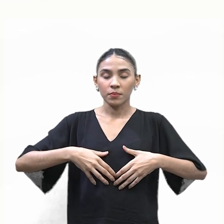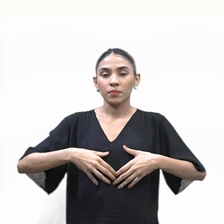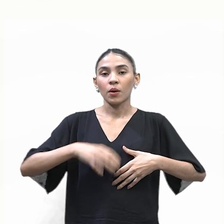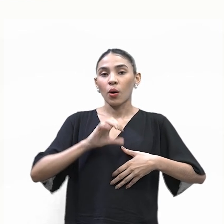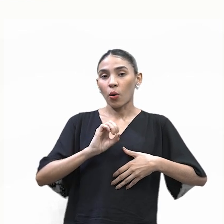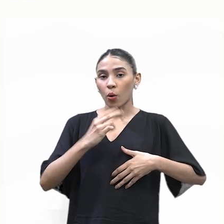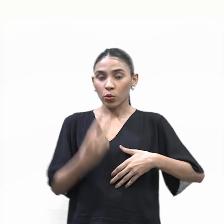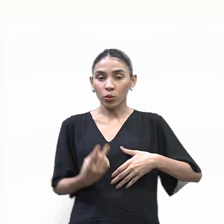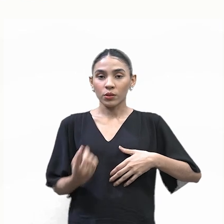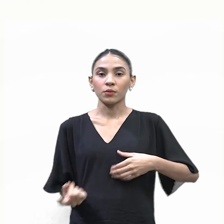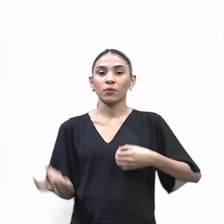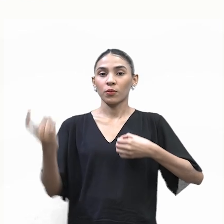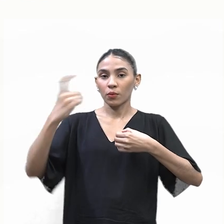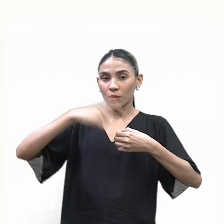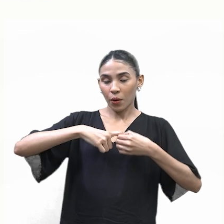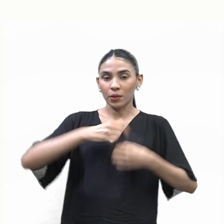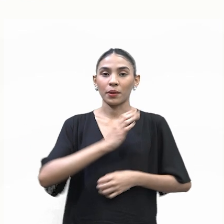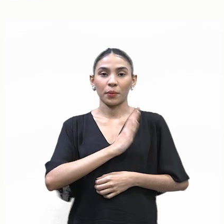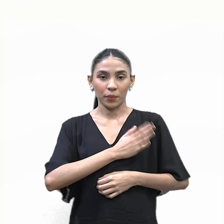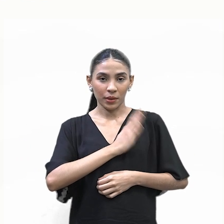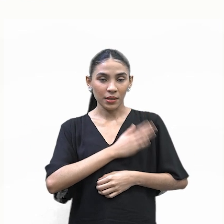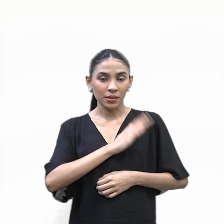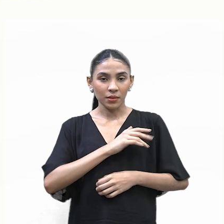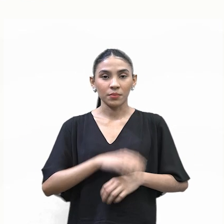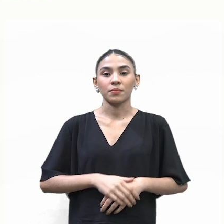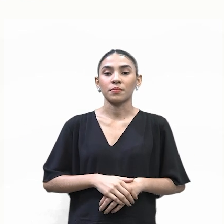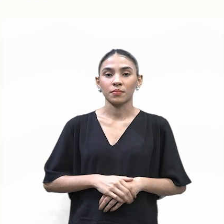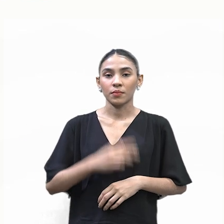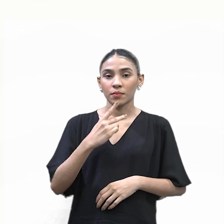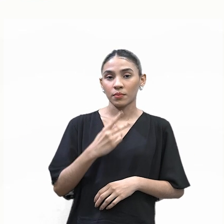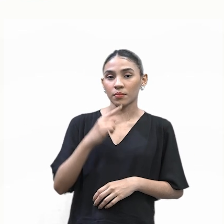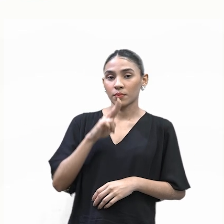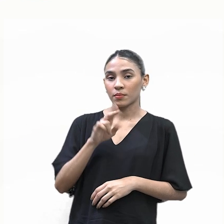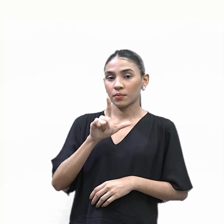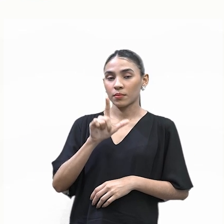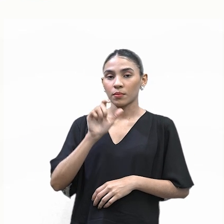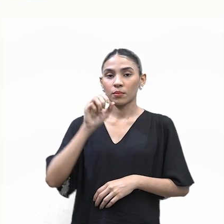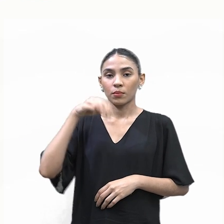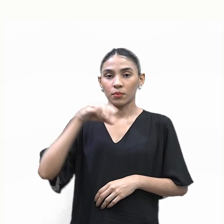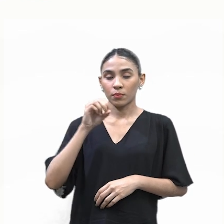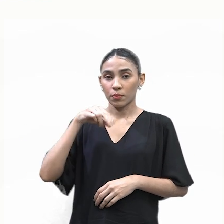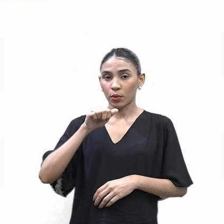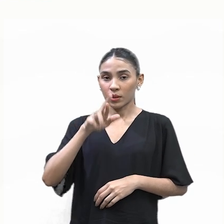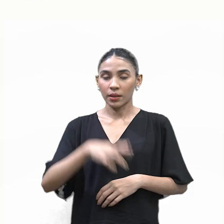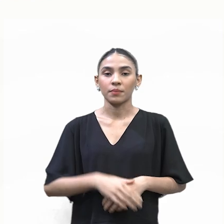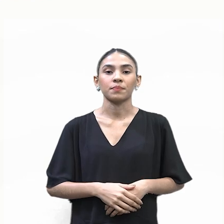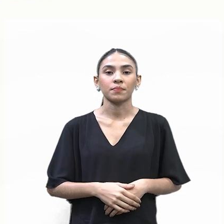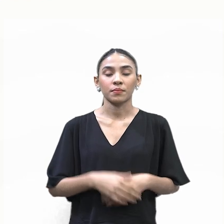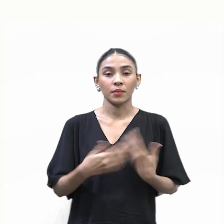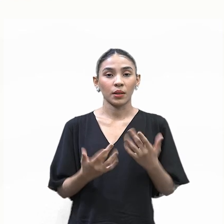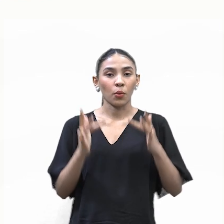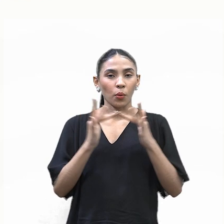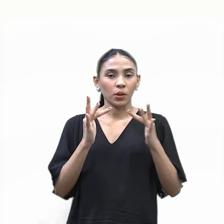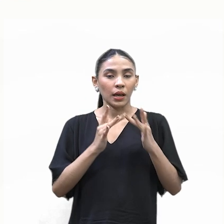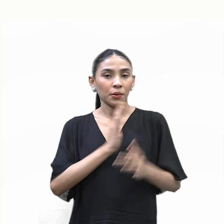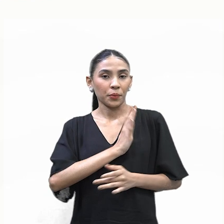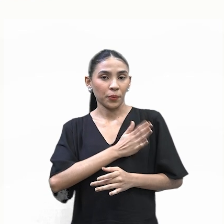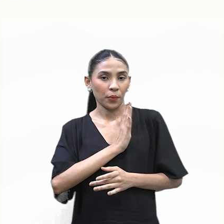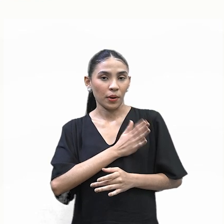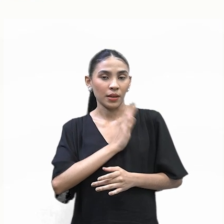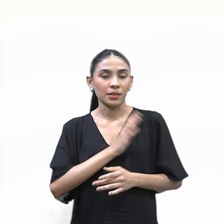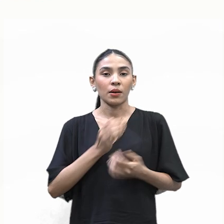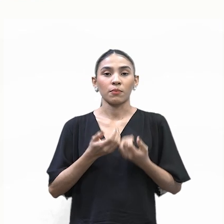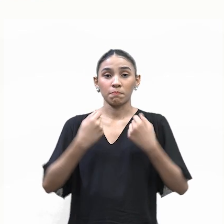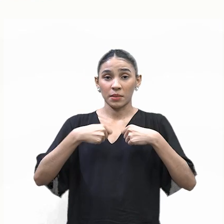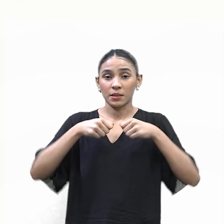novamente para o coração. Essa daí é a circulação pulmonar. E quando o sangue chega ao coração e precisa ser